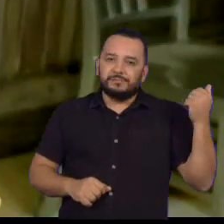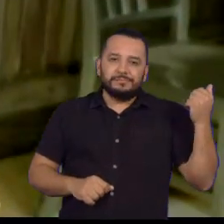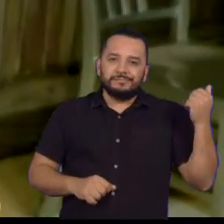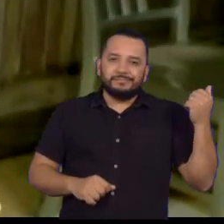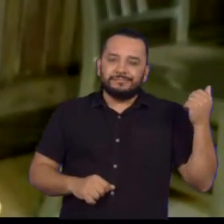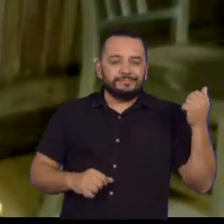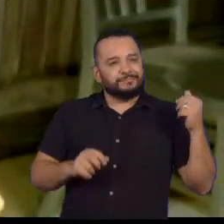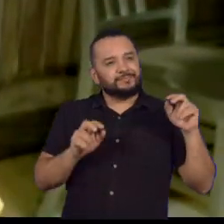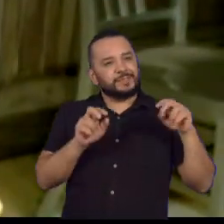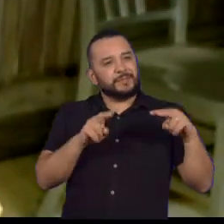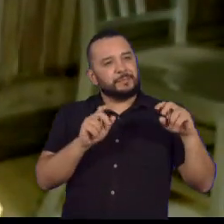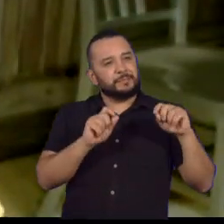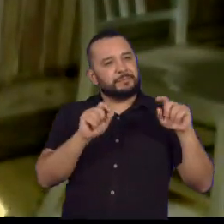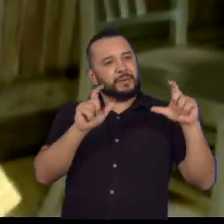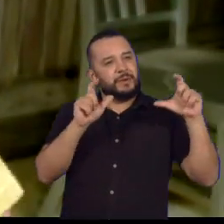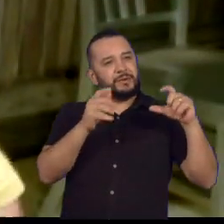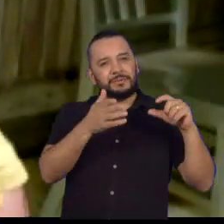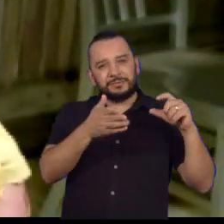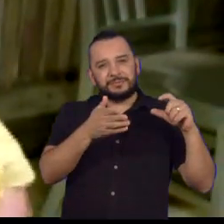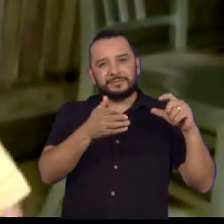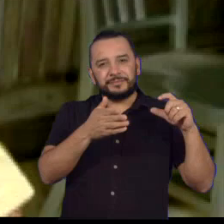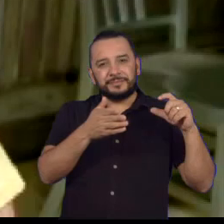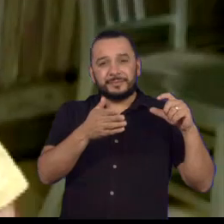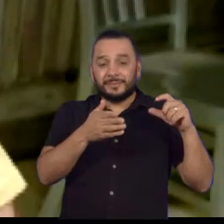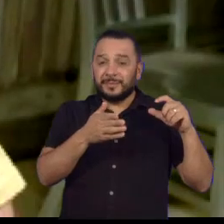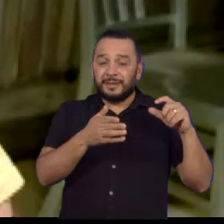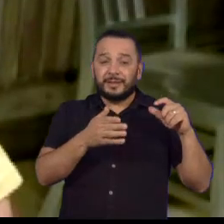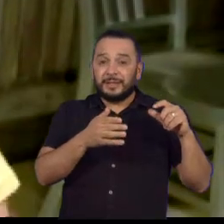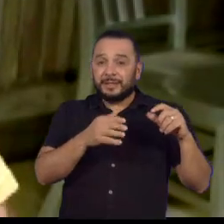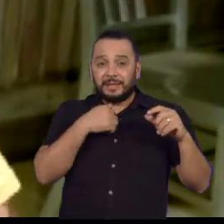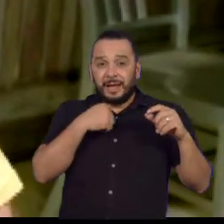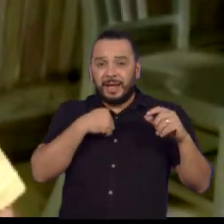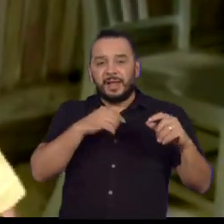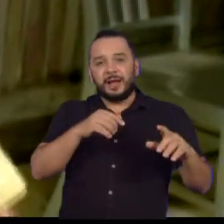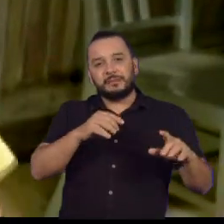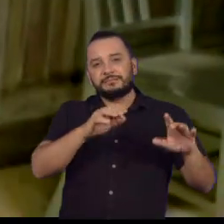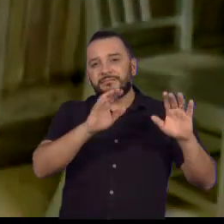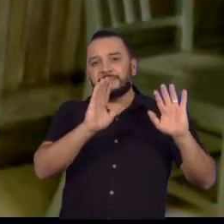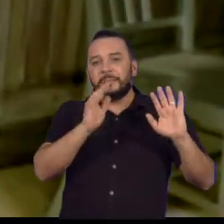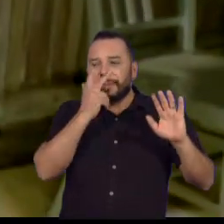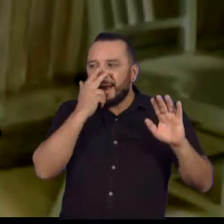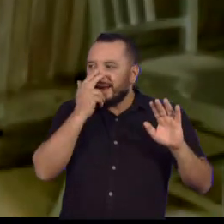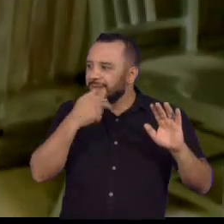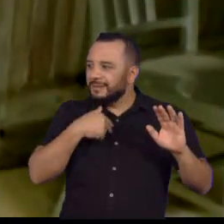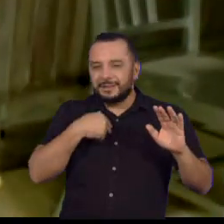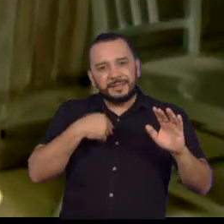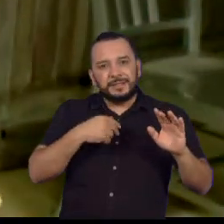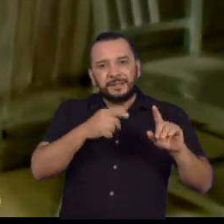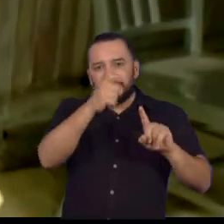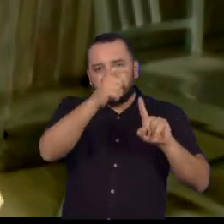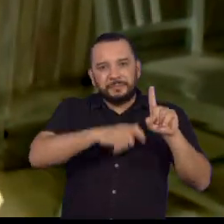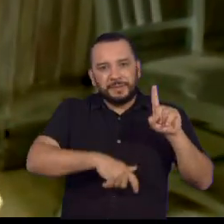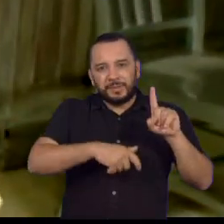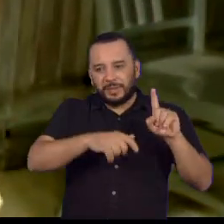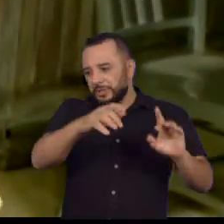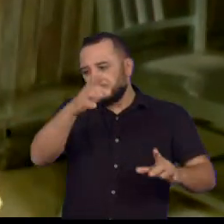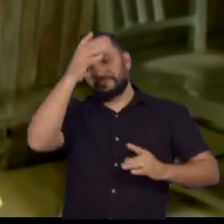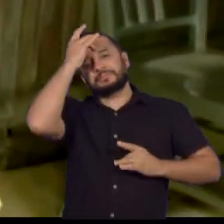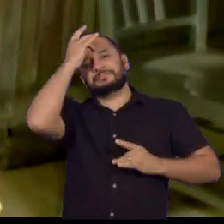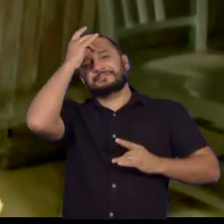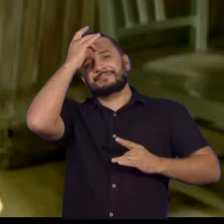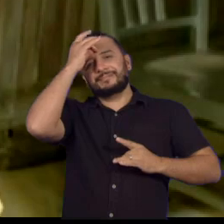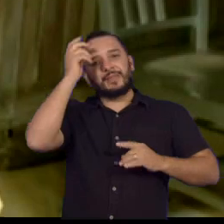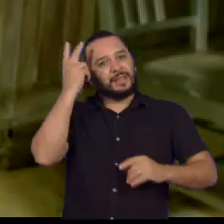perder a naturalidade da personagem. É uma atriz fantástica. É tudo que eu posso